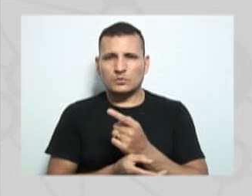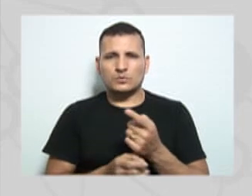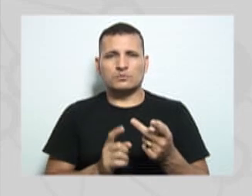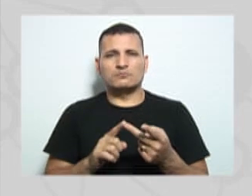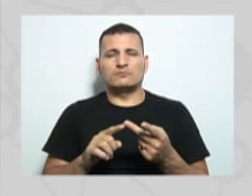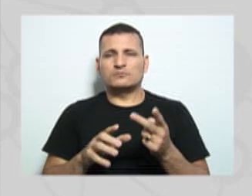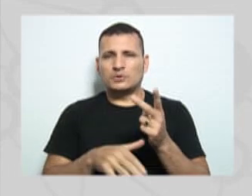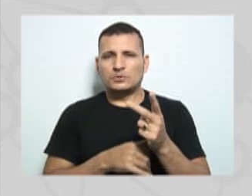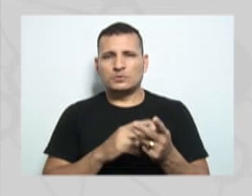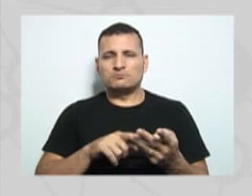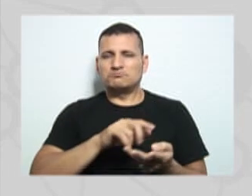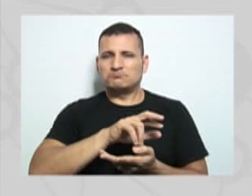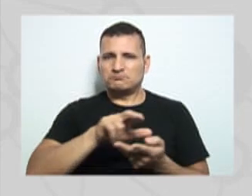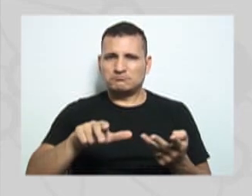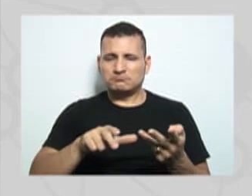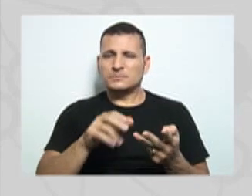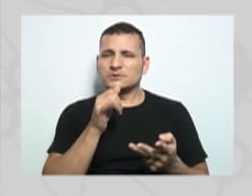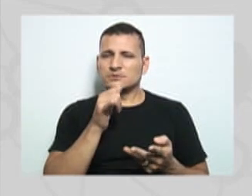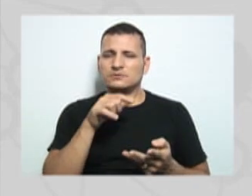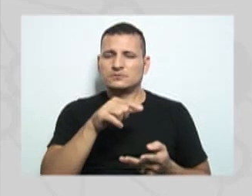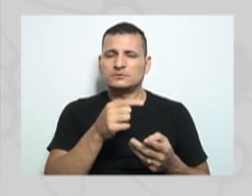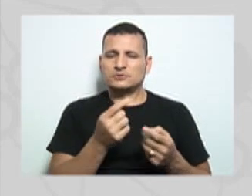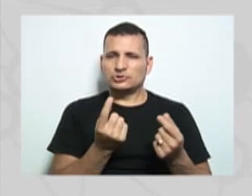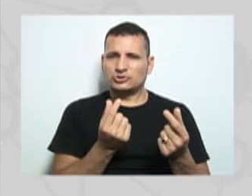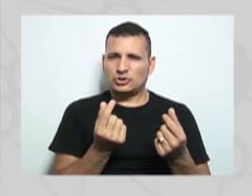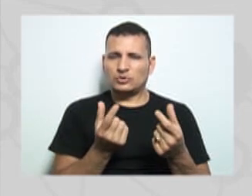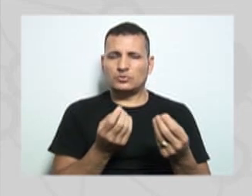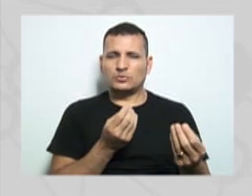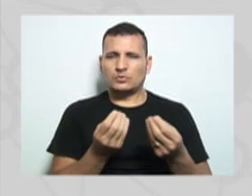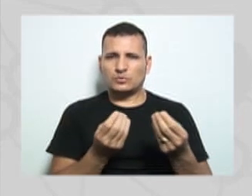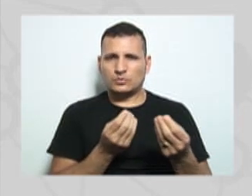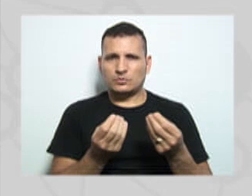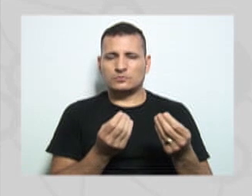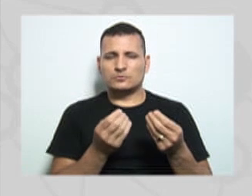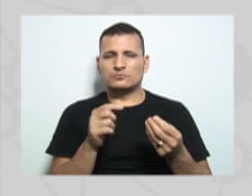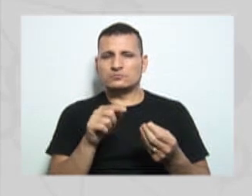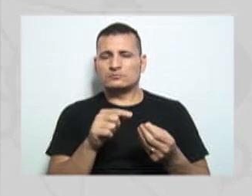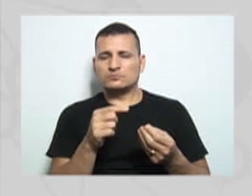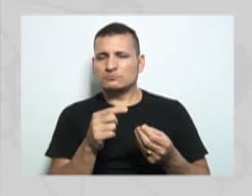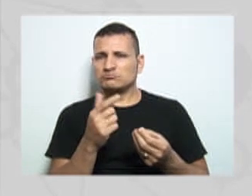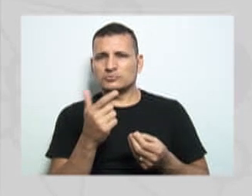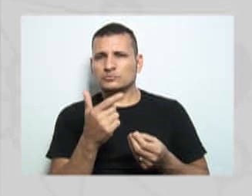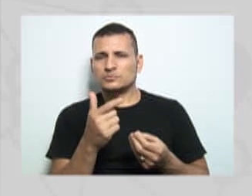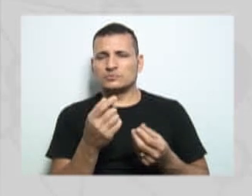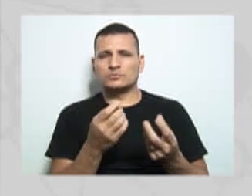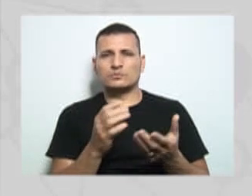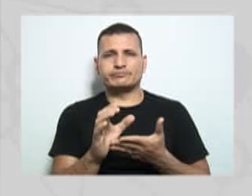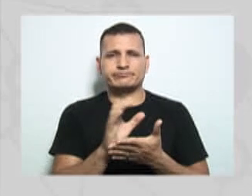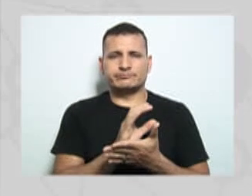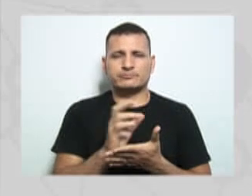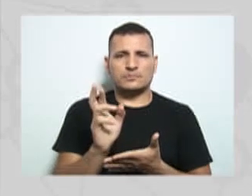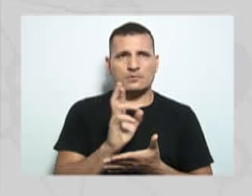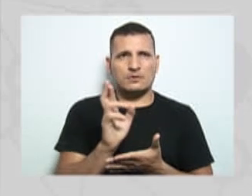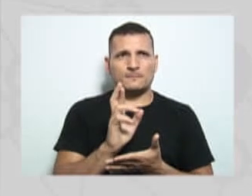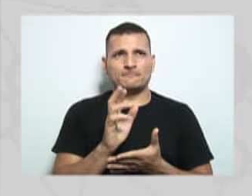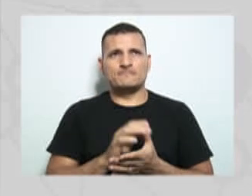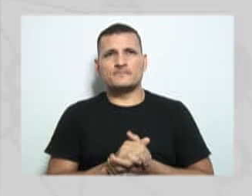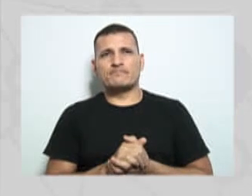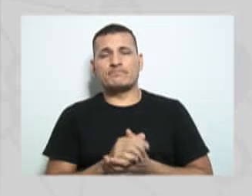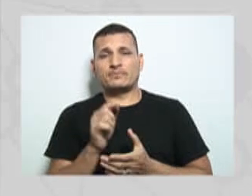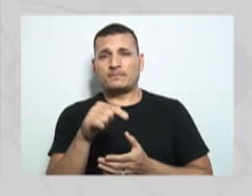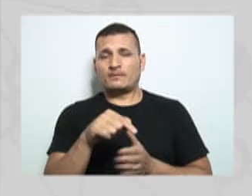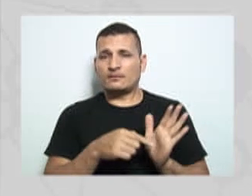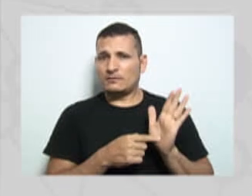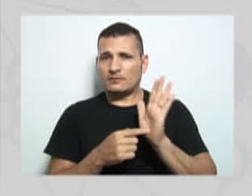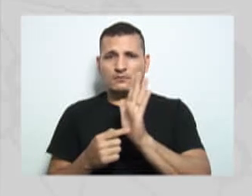de identificar as movimentações financeiras ou determinar o lucro real. Que não forem apresentados